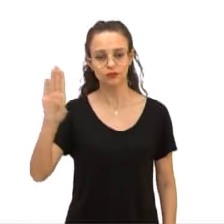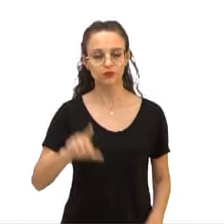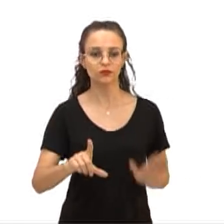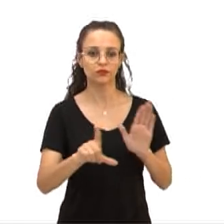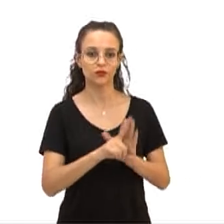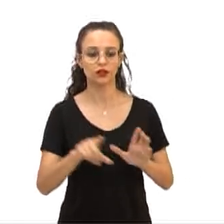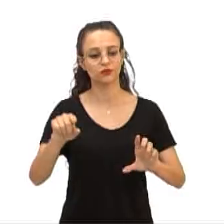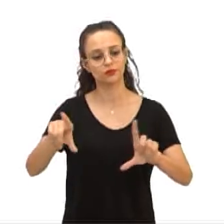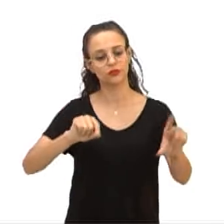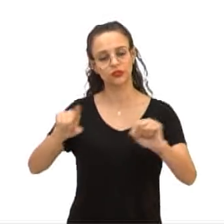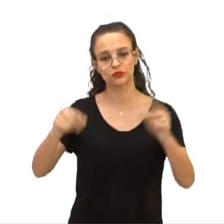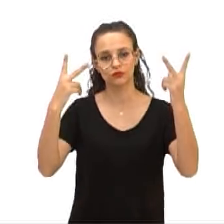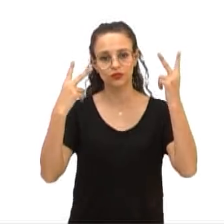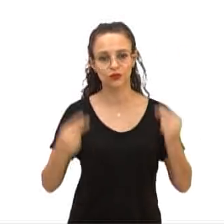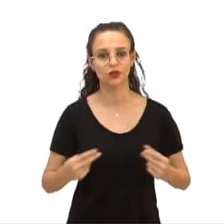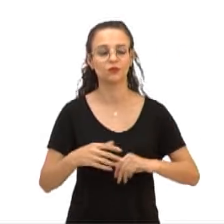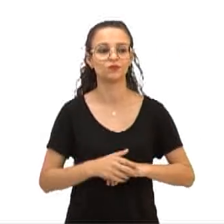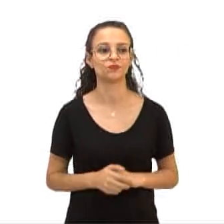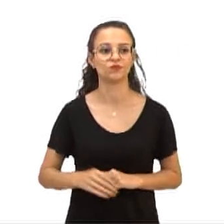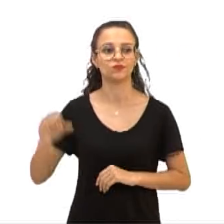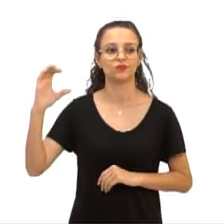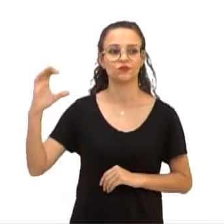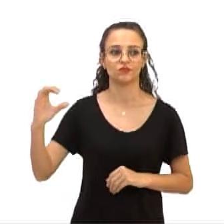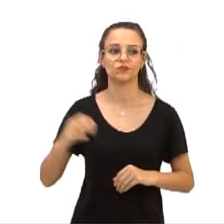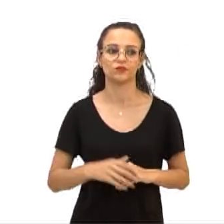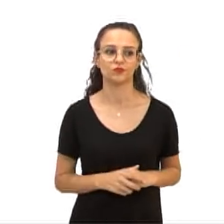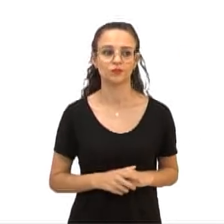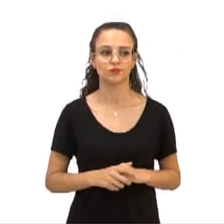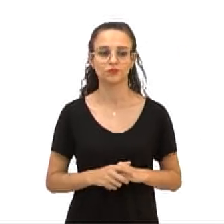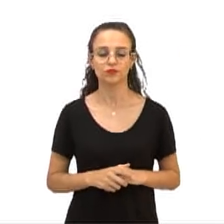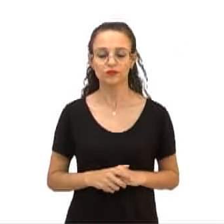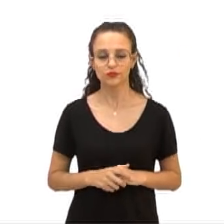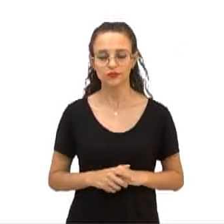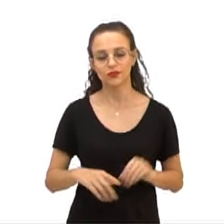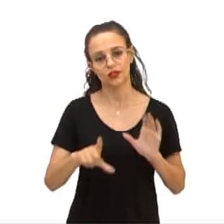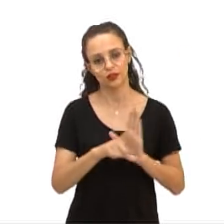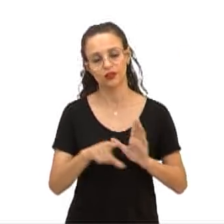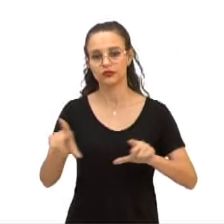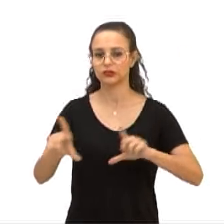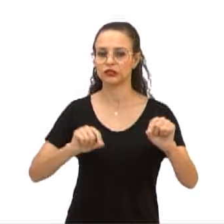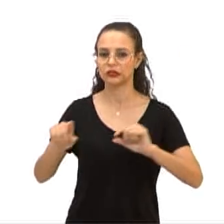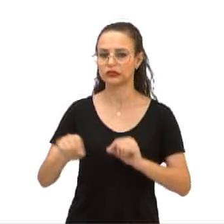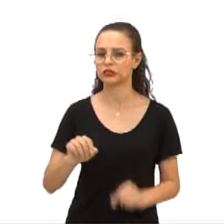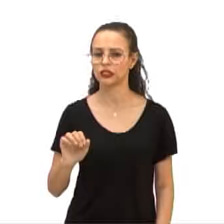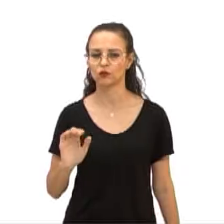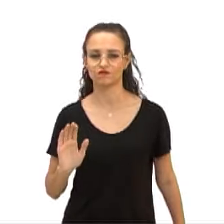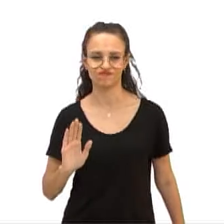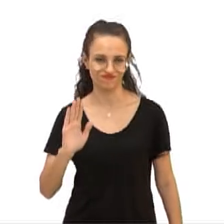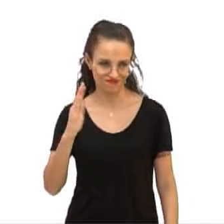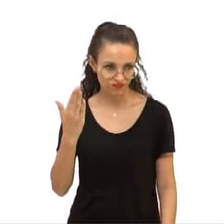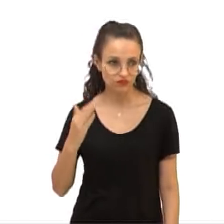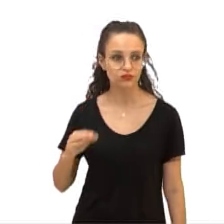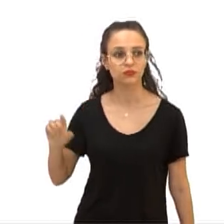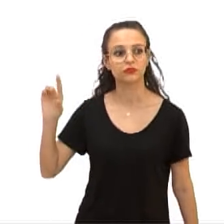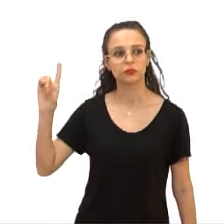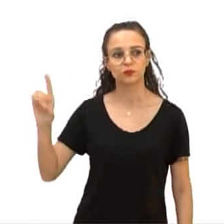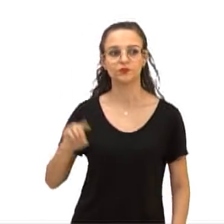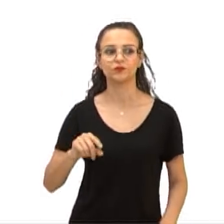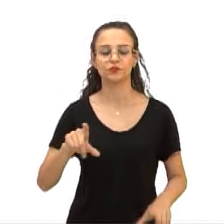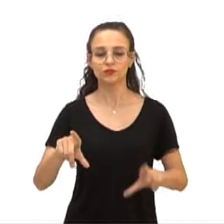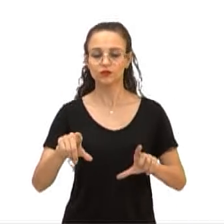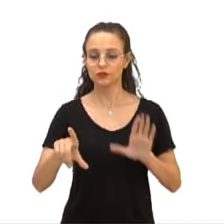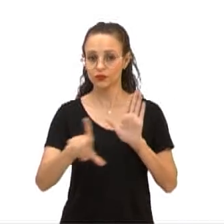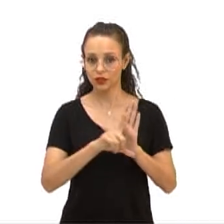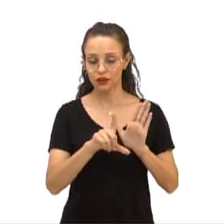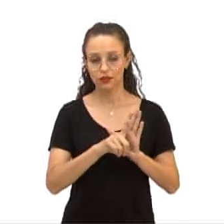da seleção natural. Alternativa C é a lei da seleção artificial. Ou a alternativa D, é a lei